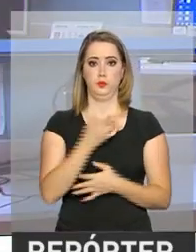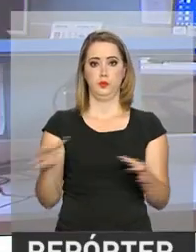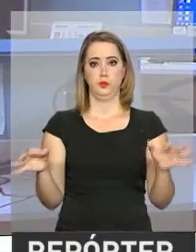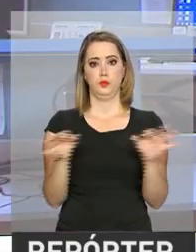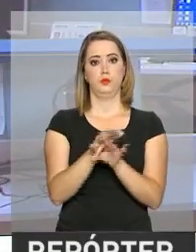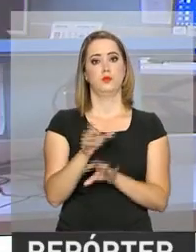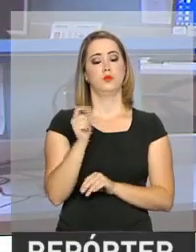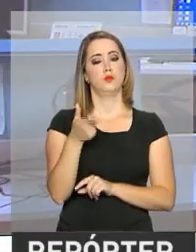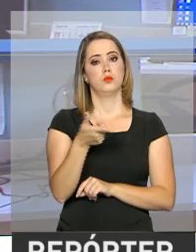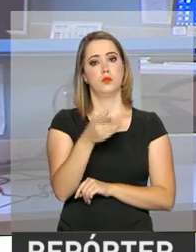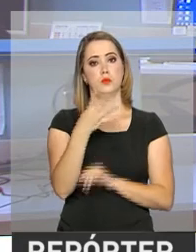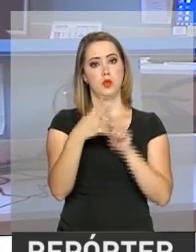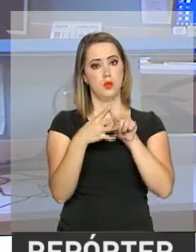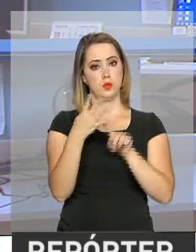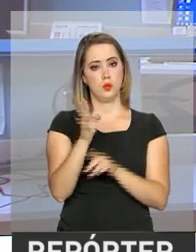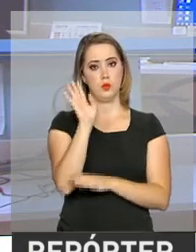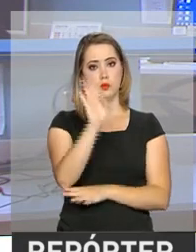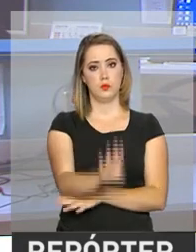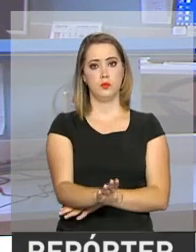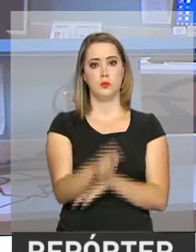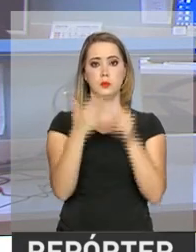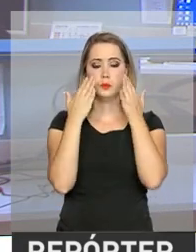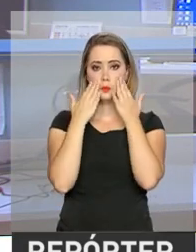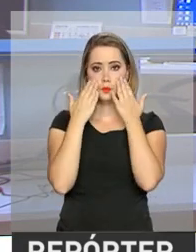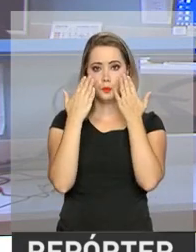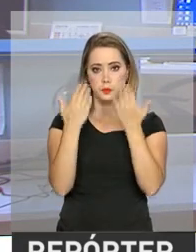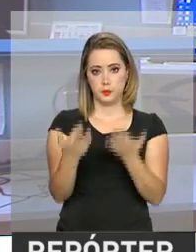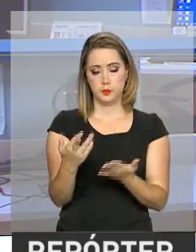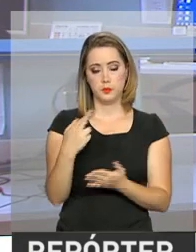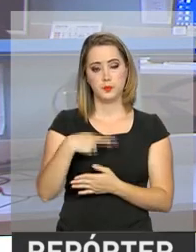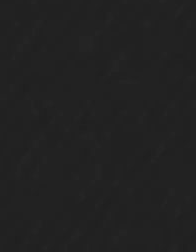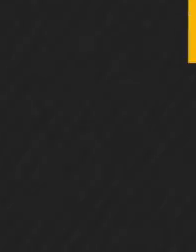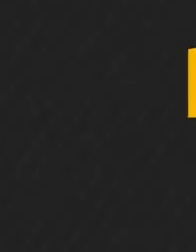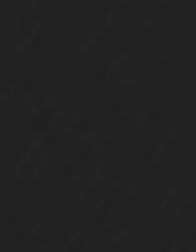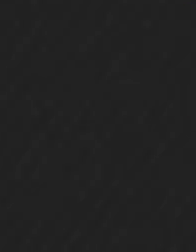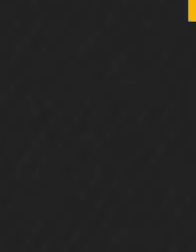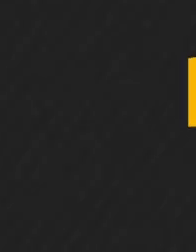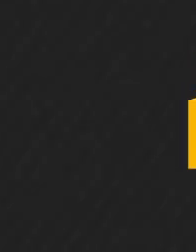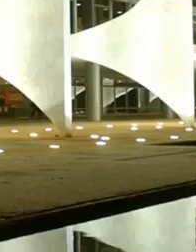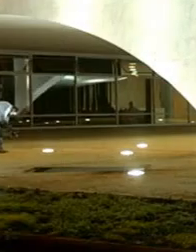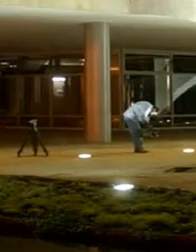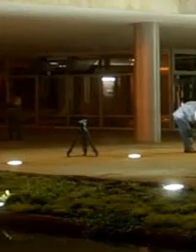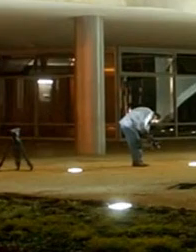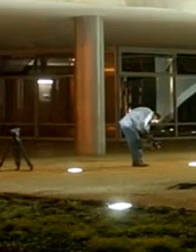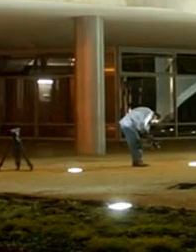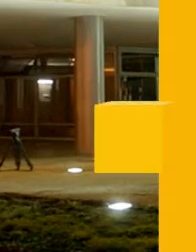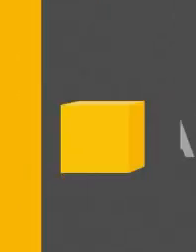aqui e voltamos às 16h na próxima edição do Repórter NBR.